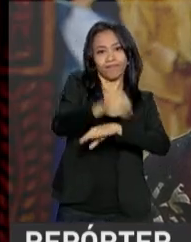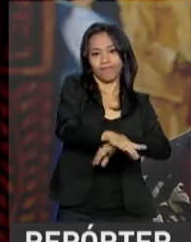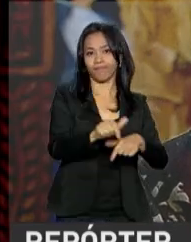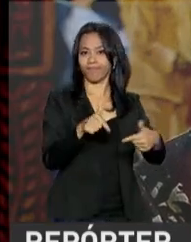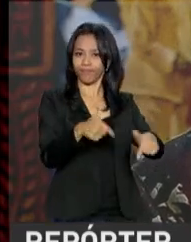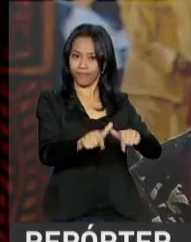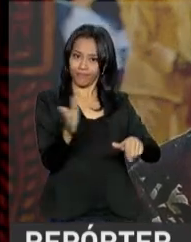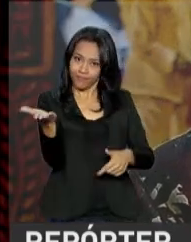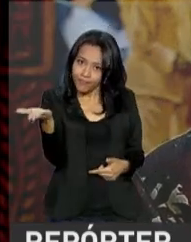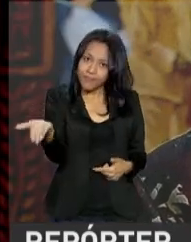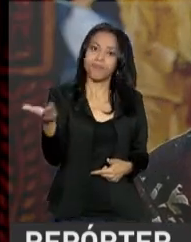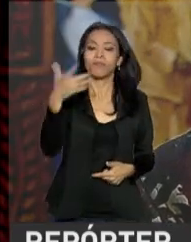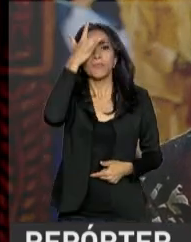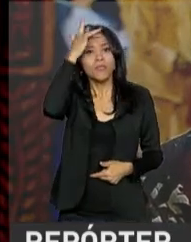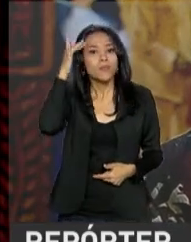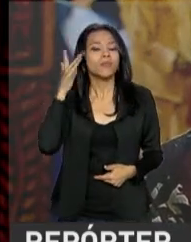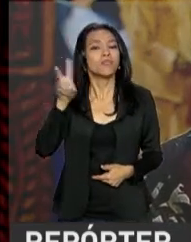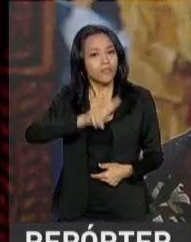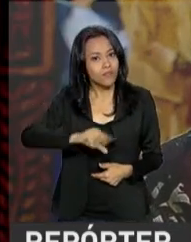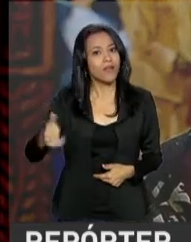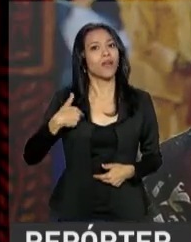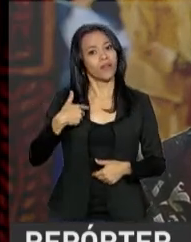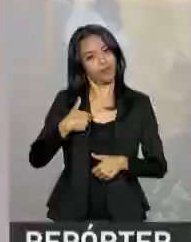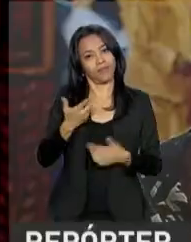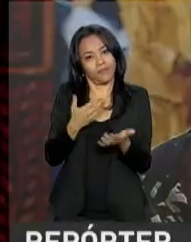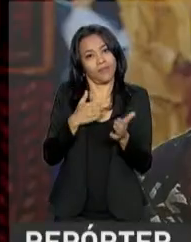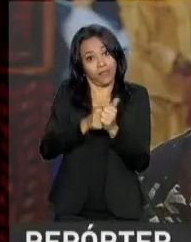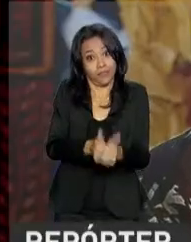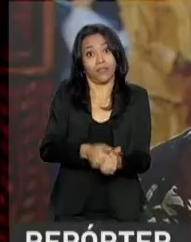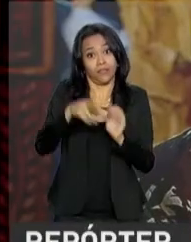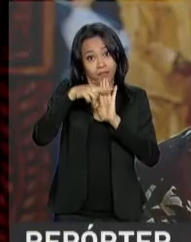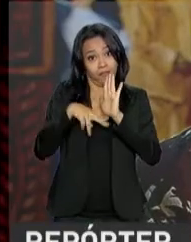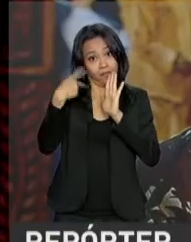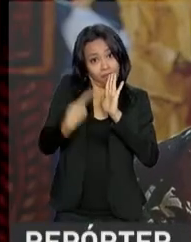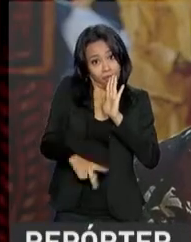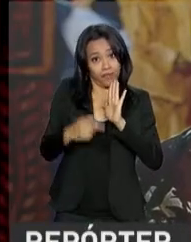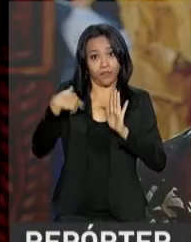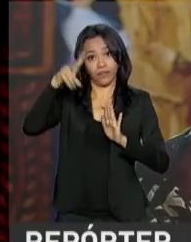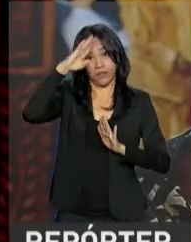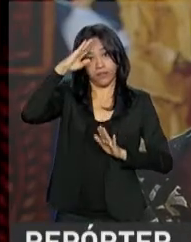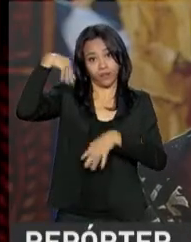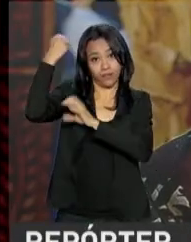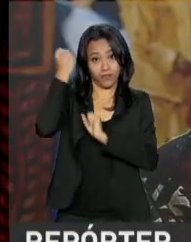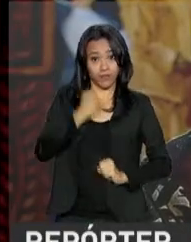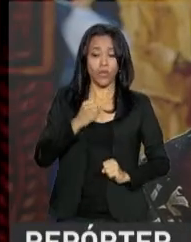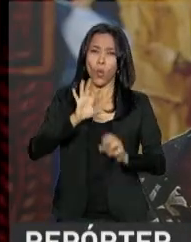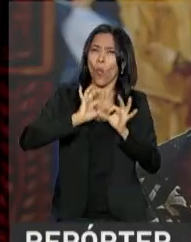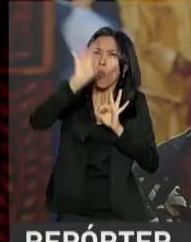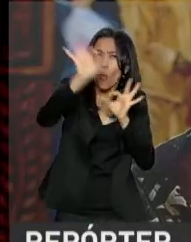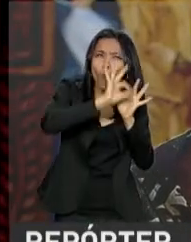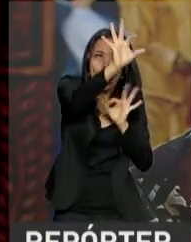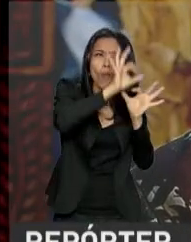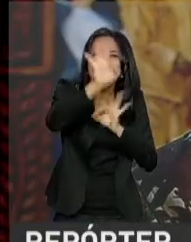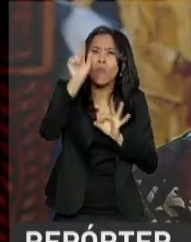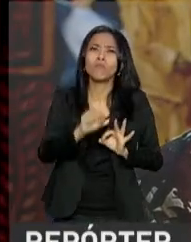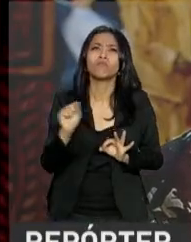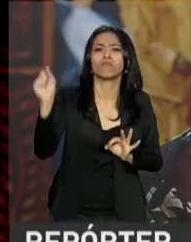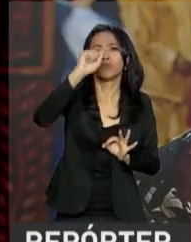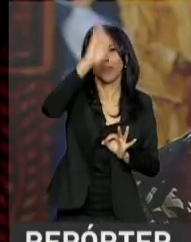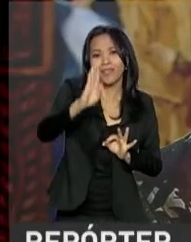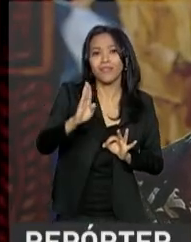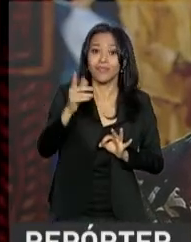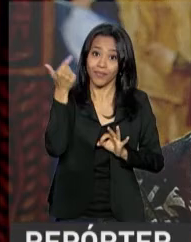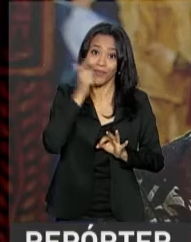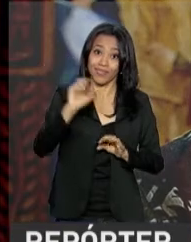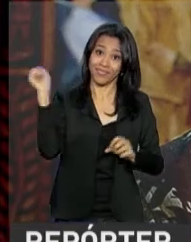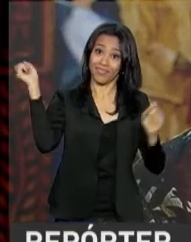com pessoas que vão atender nossas necessidades ou seja o local mais distante afastada em a inclusão digital está